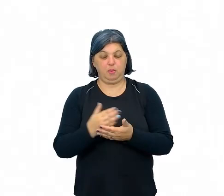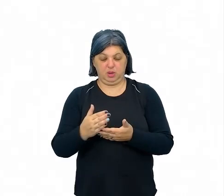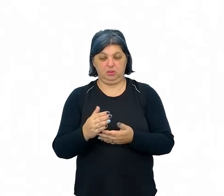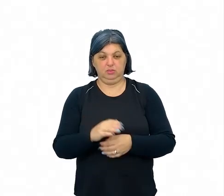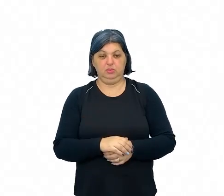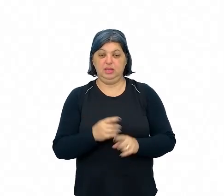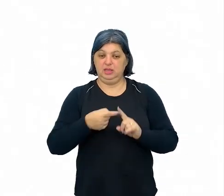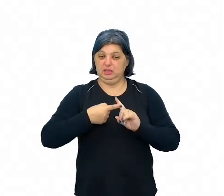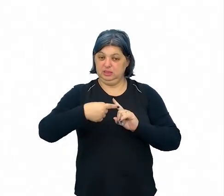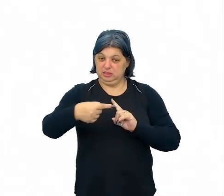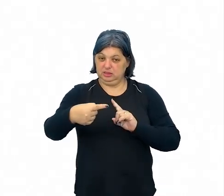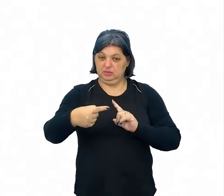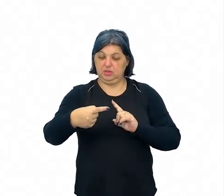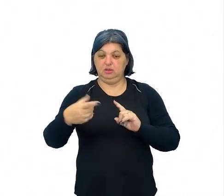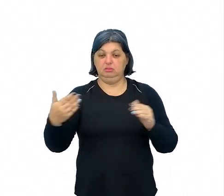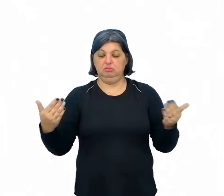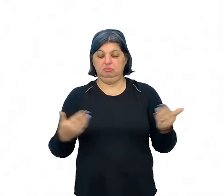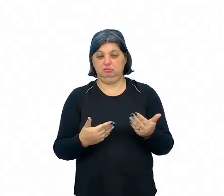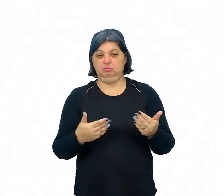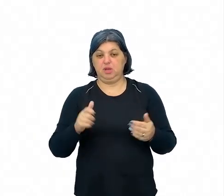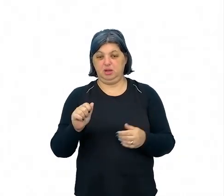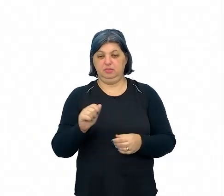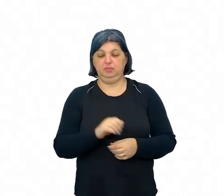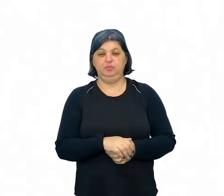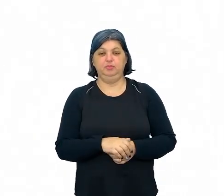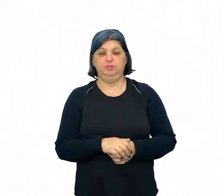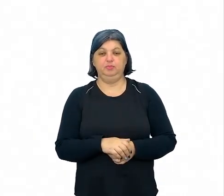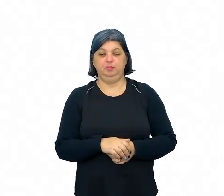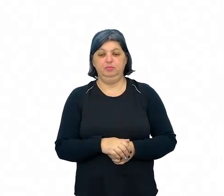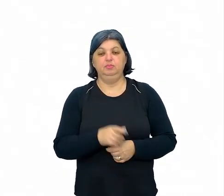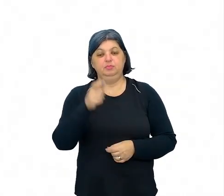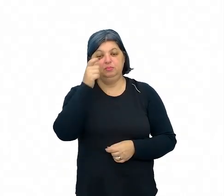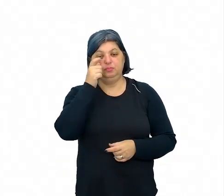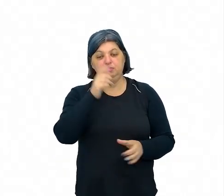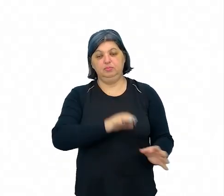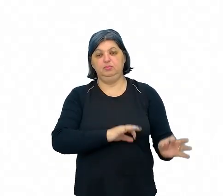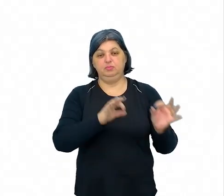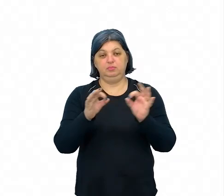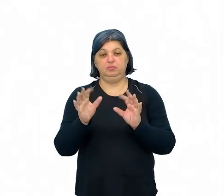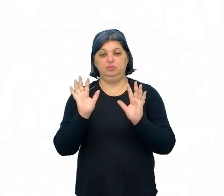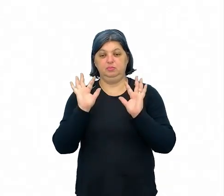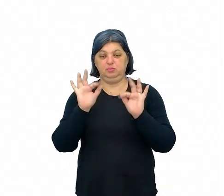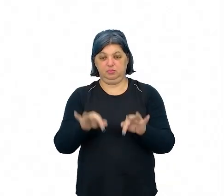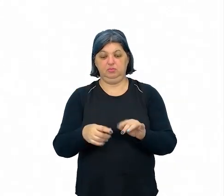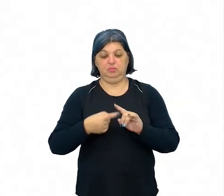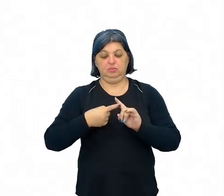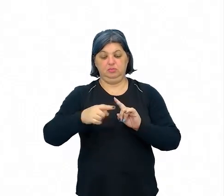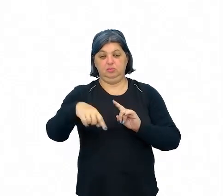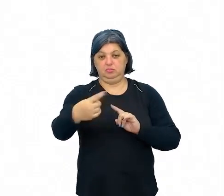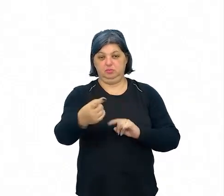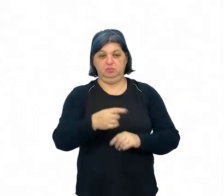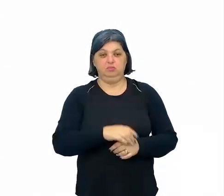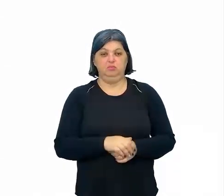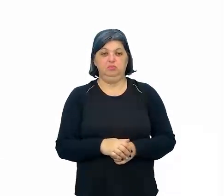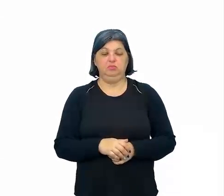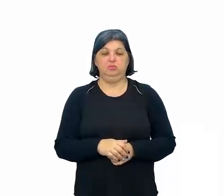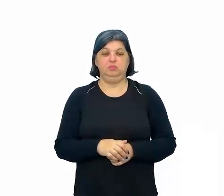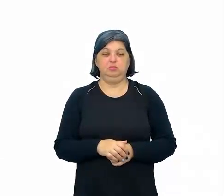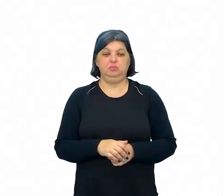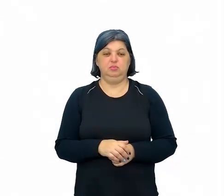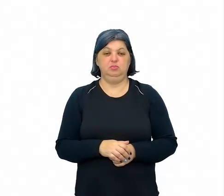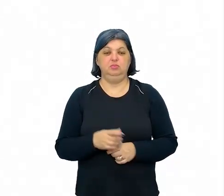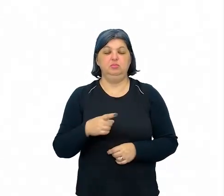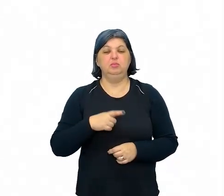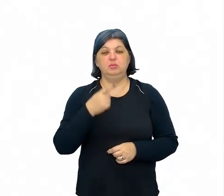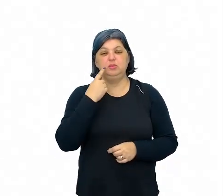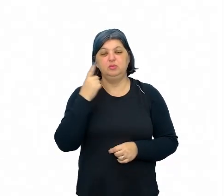dessa semana A que nós estamos hoje assistindo a gravação. Vou terminar a semana que vem, tá bom? Aqui a gente deixa